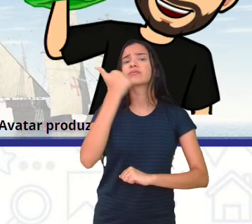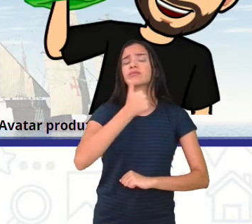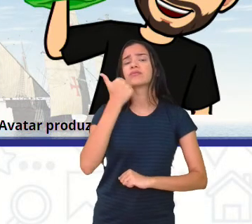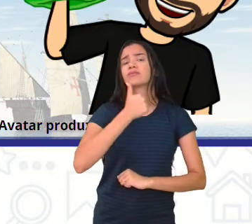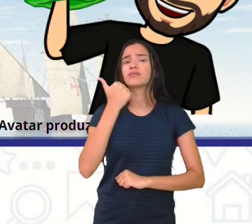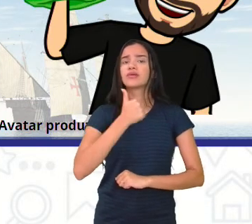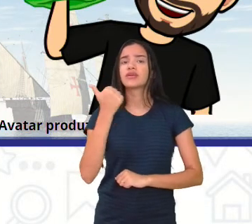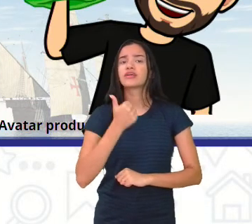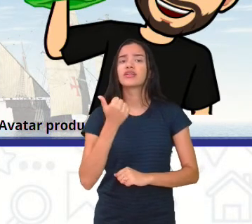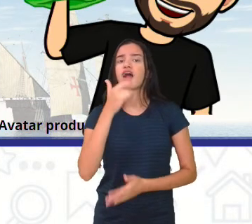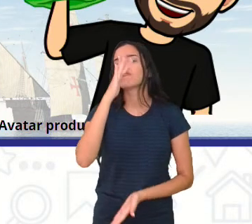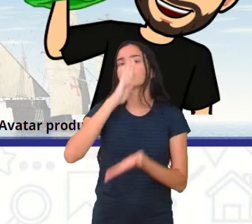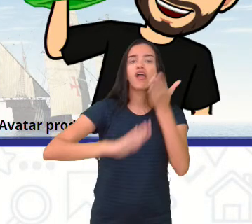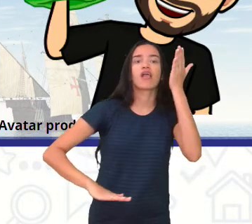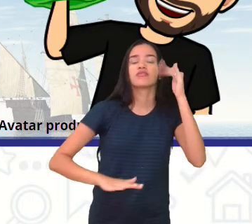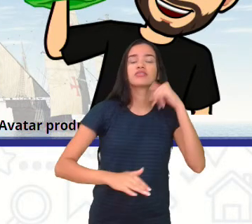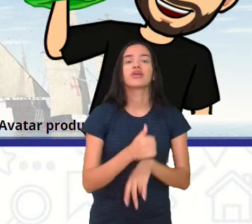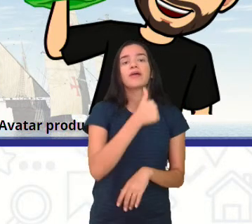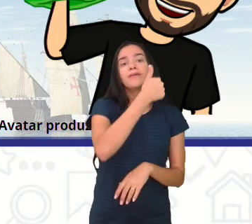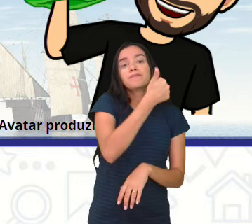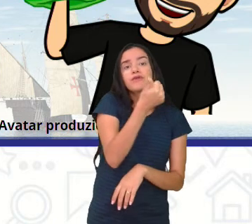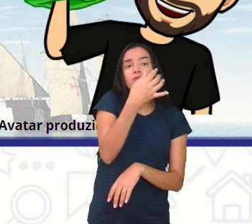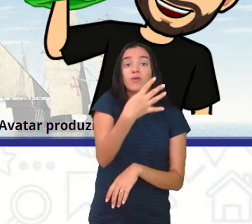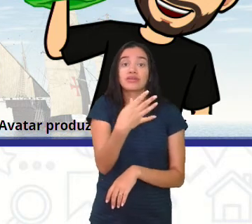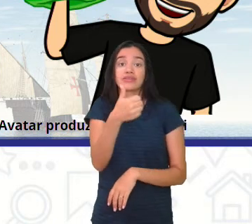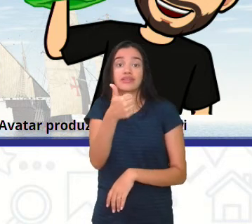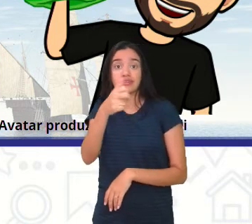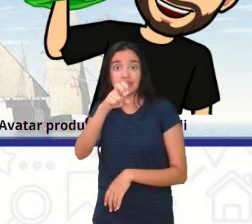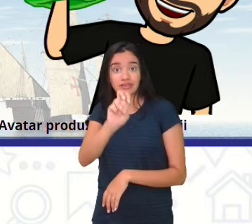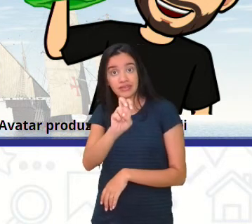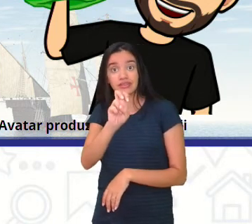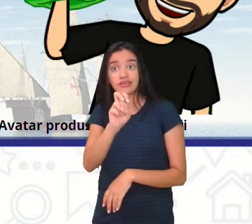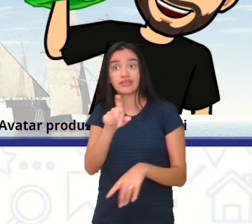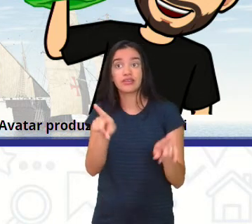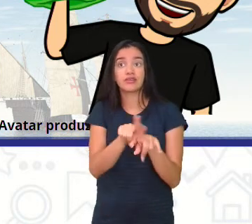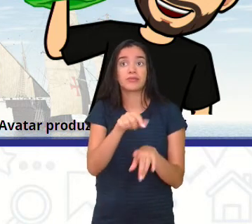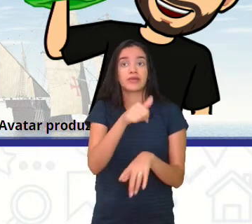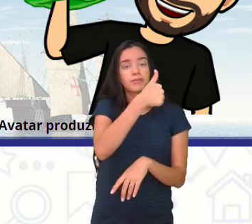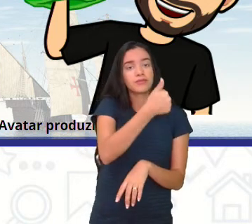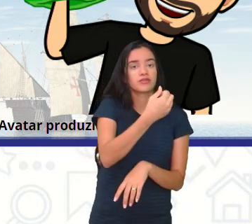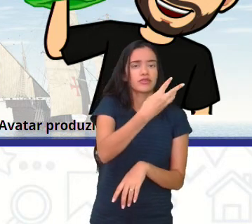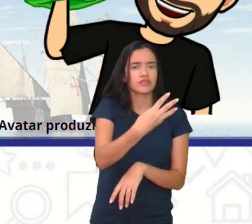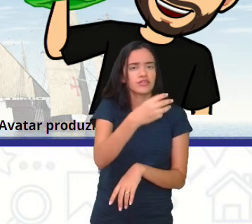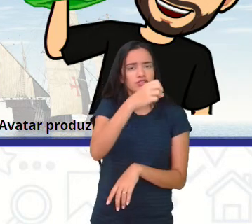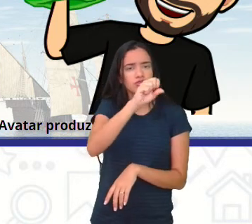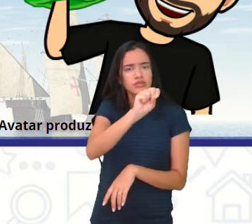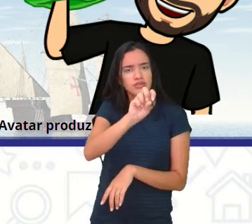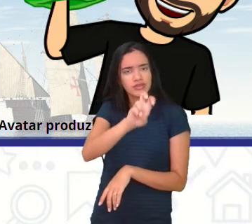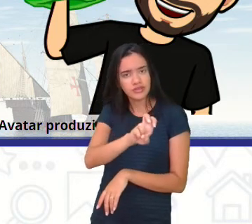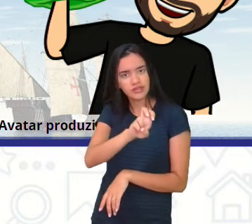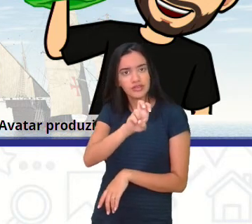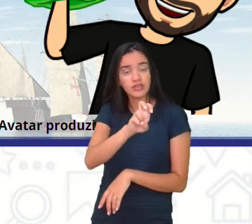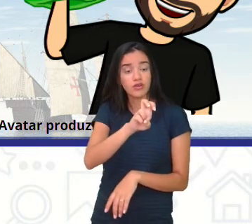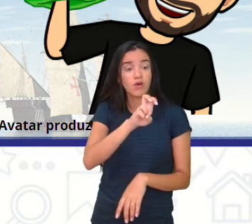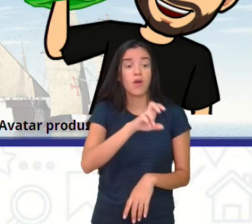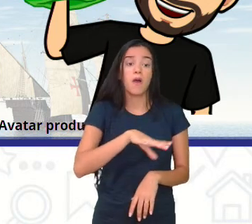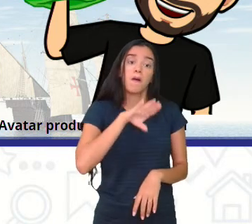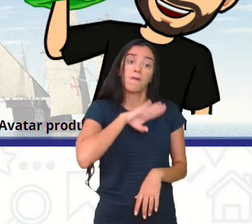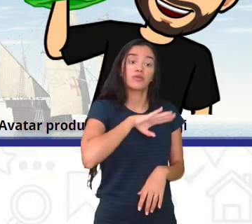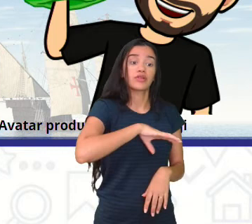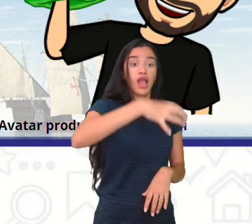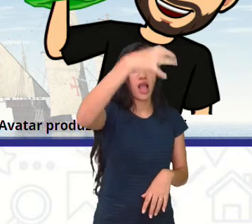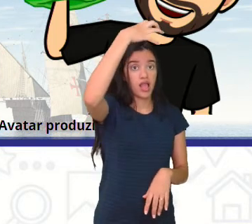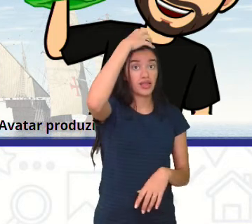viagens marítimas, né? Em 1415, observam, 1385 Portugal já era um reino. Muito